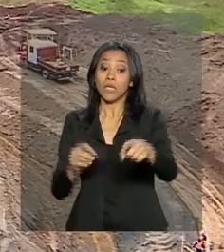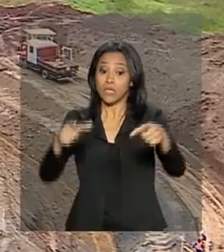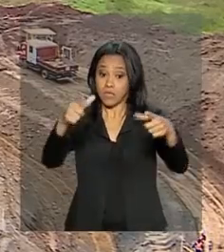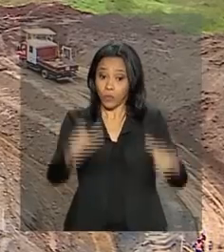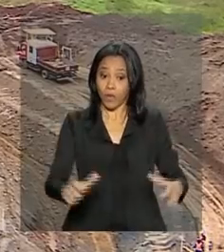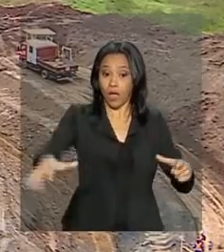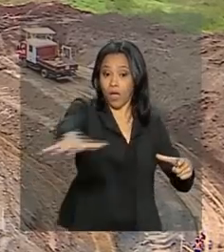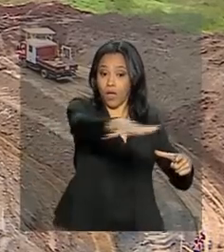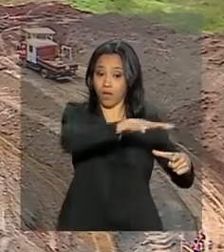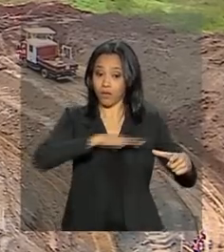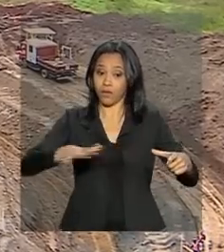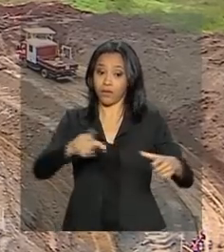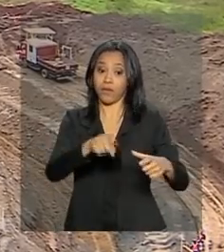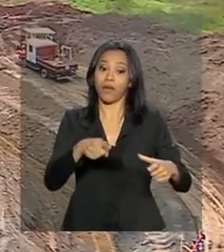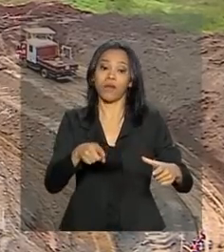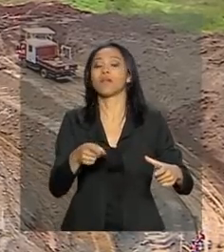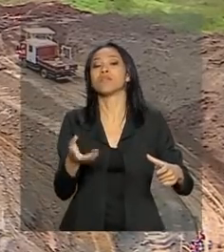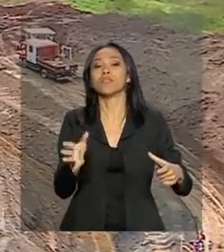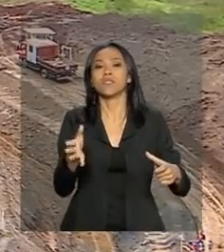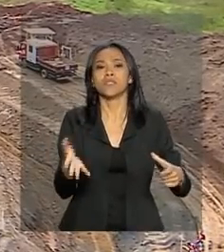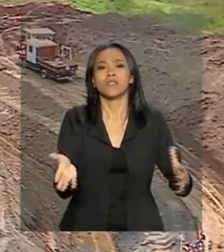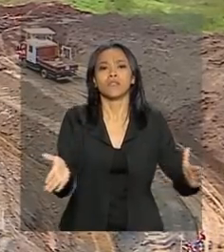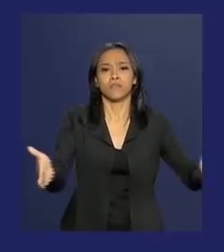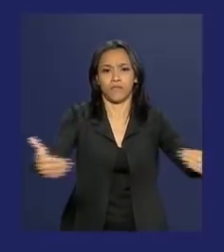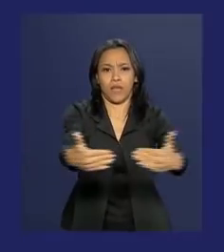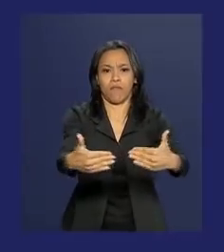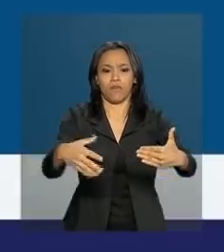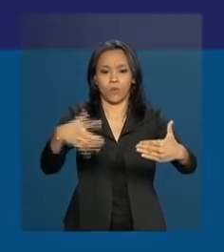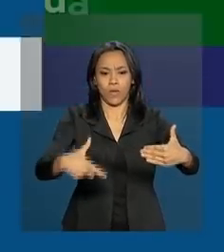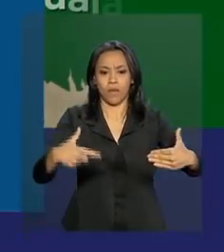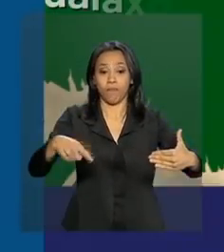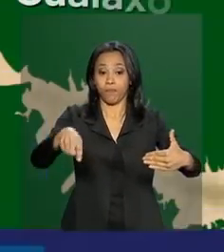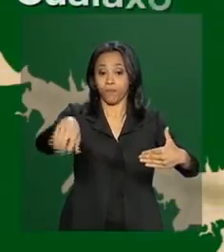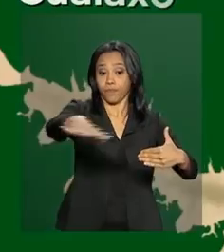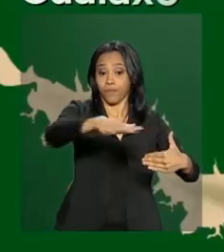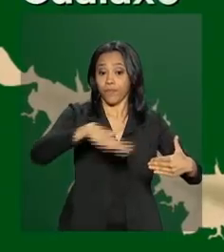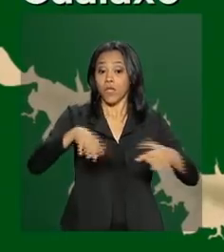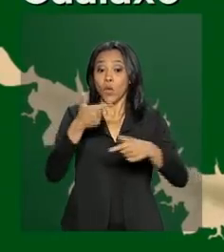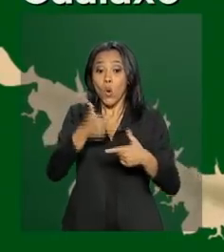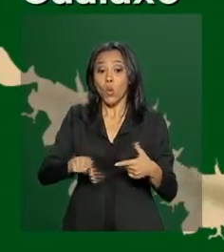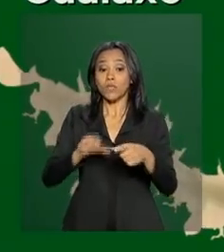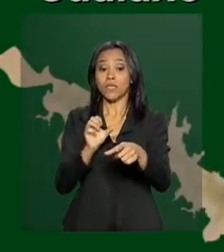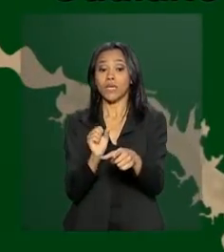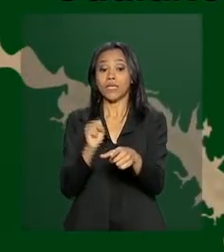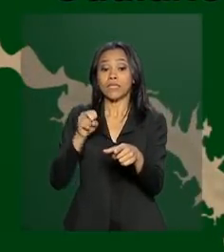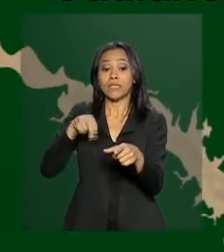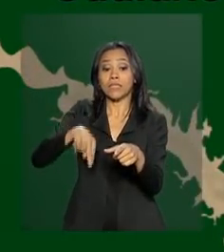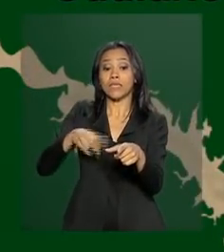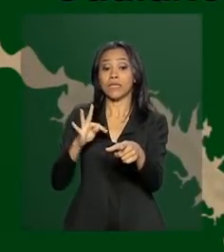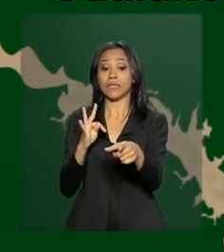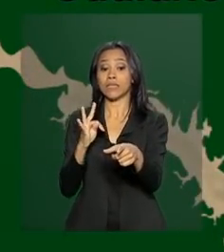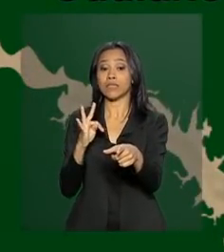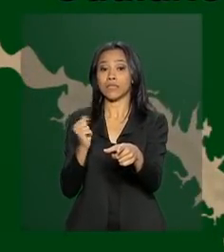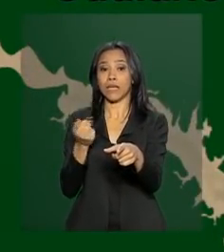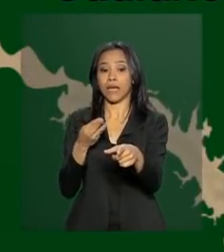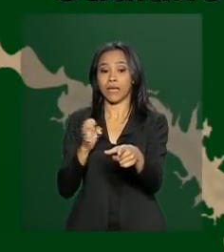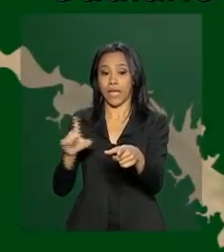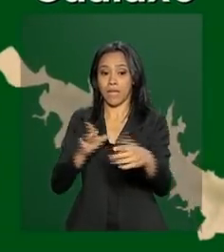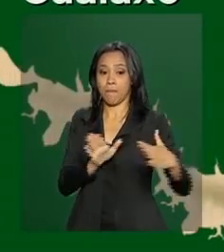de fundão, para cessar o lançamento de rejeitos. A barragem de Santarém foi ampliada e é a primeira